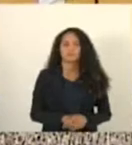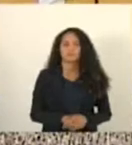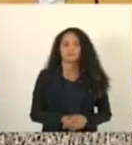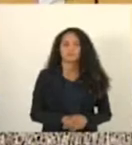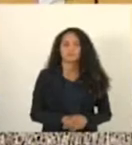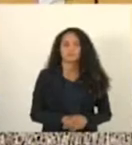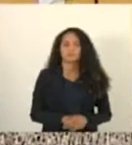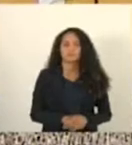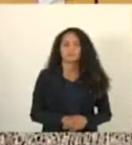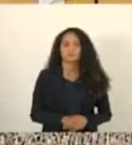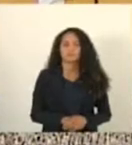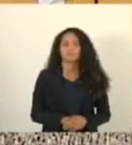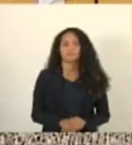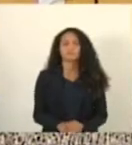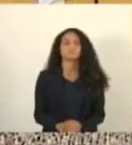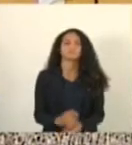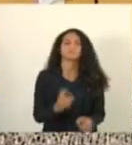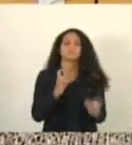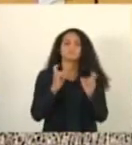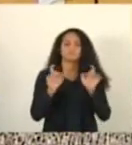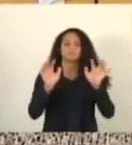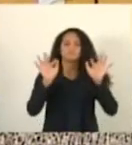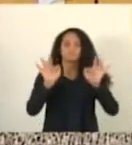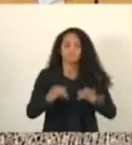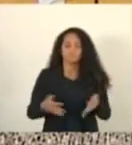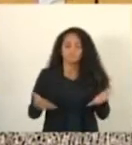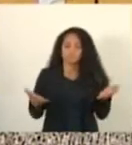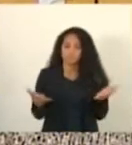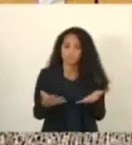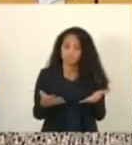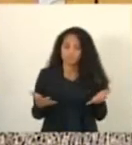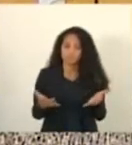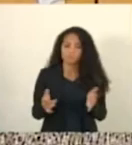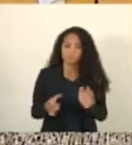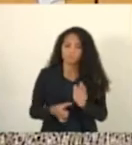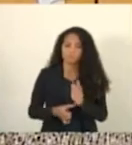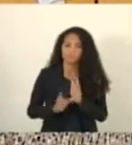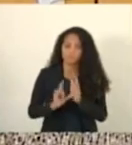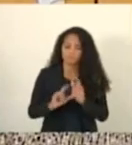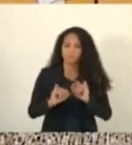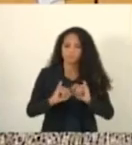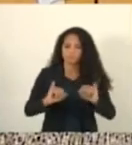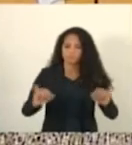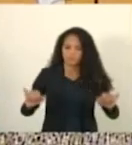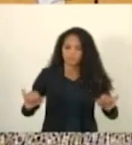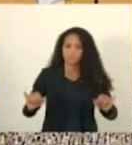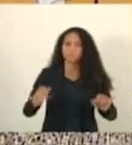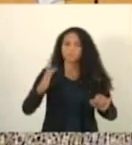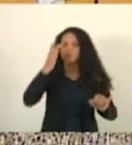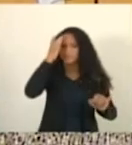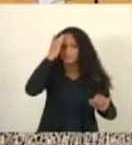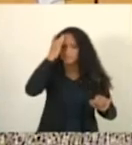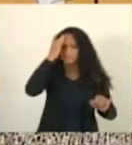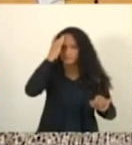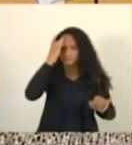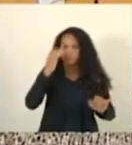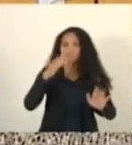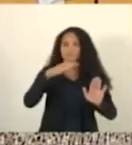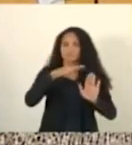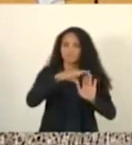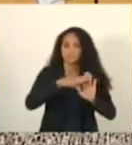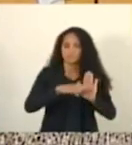Nada mais havendo a tratar, vou encerrar a presente sessão. Antes, porém, comunico que a pauta da próxima